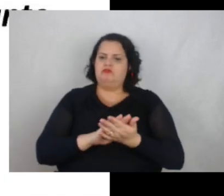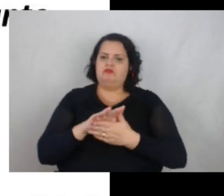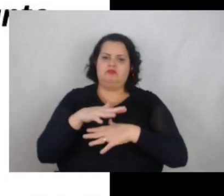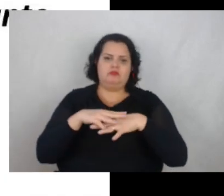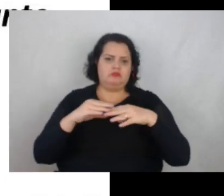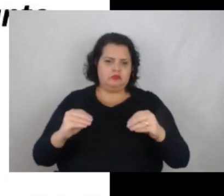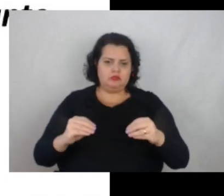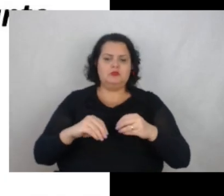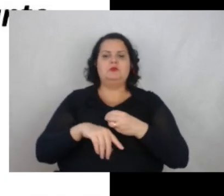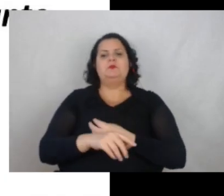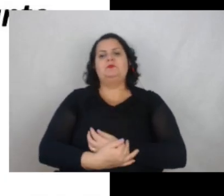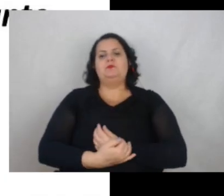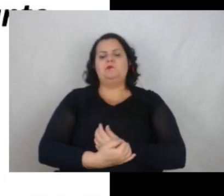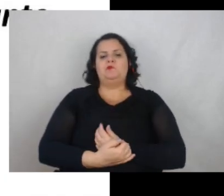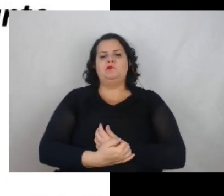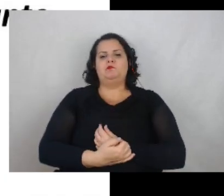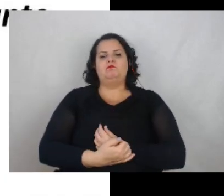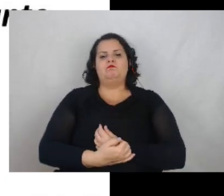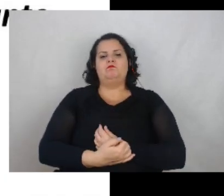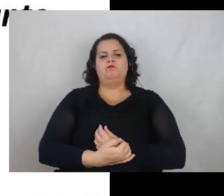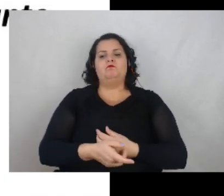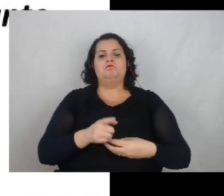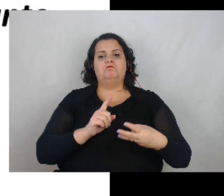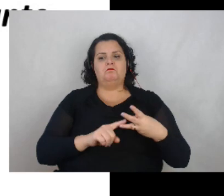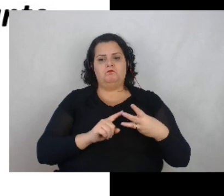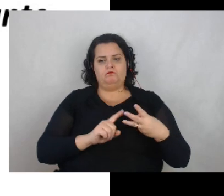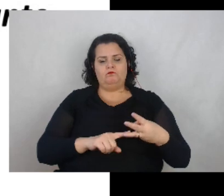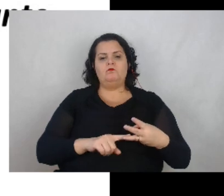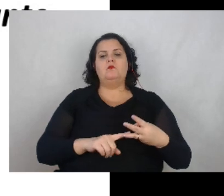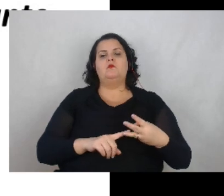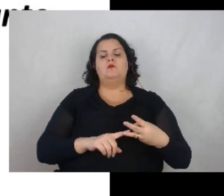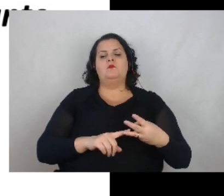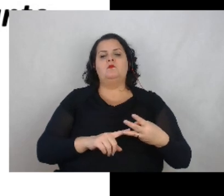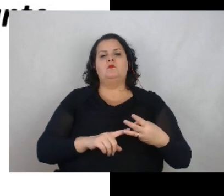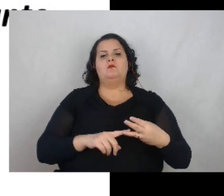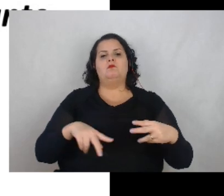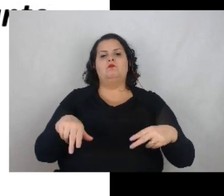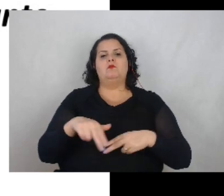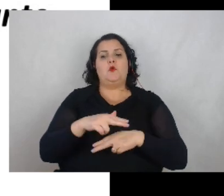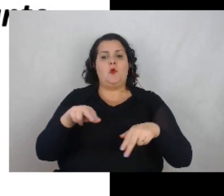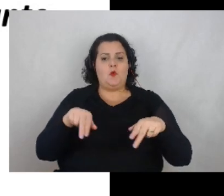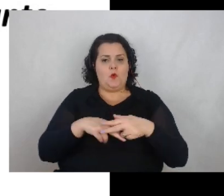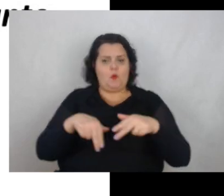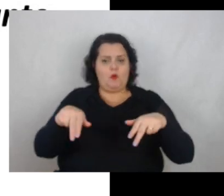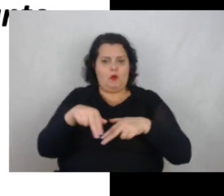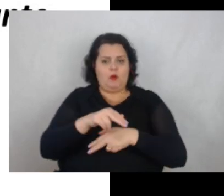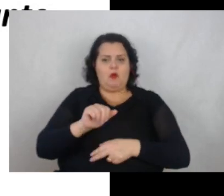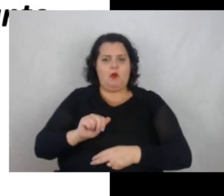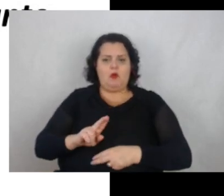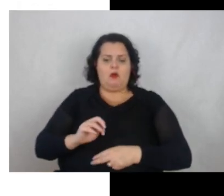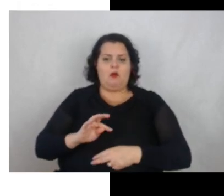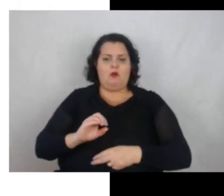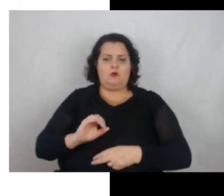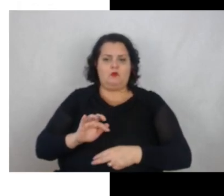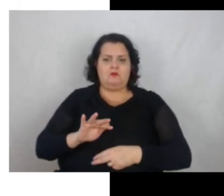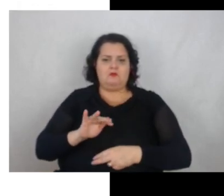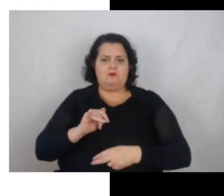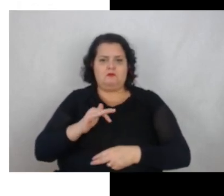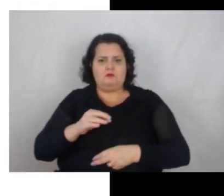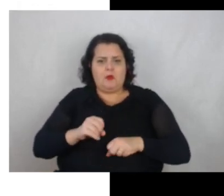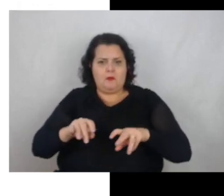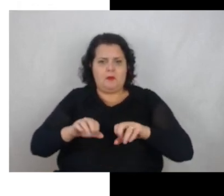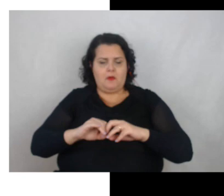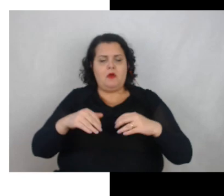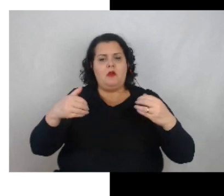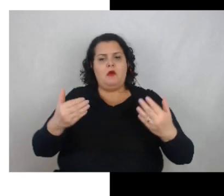Pela regulação, pela modulação do fluxo autofágico e, portanto, inibição da replicação viral, iremos